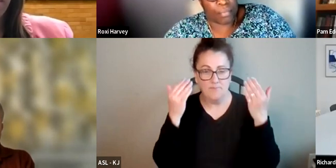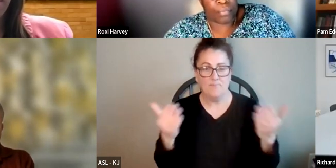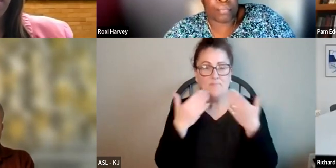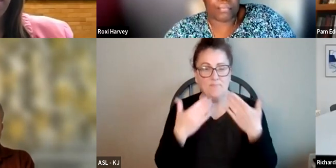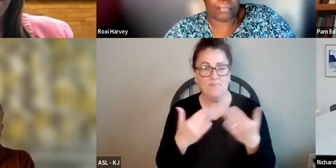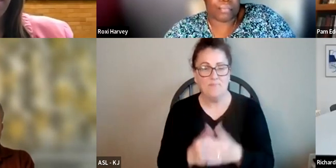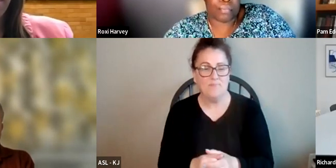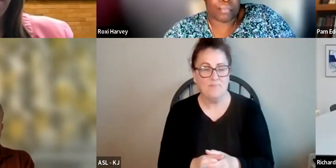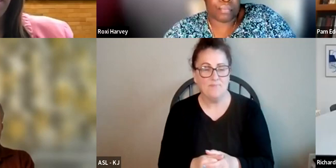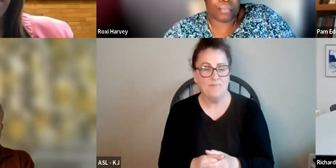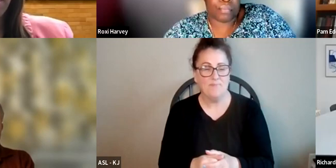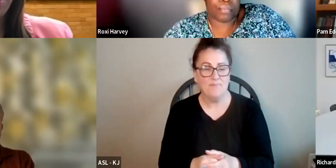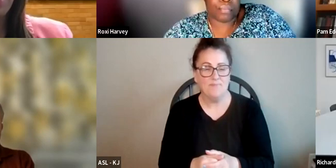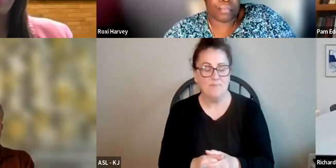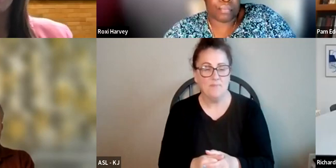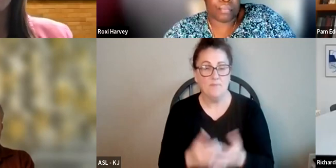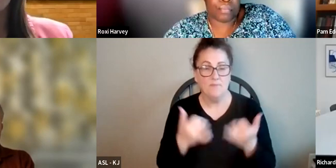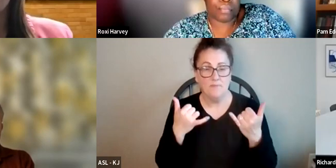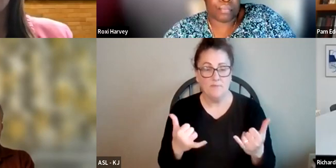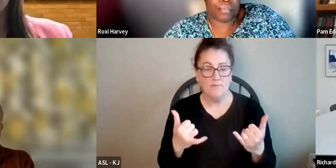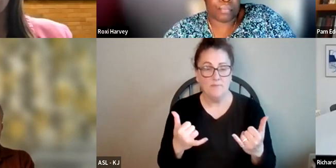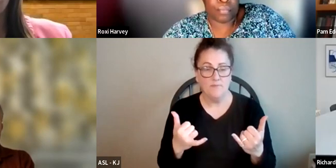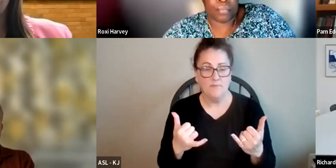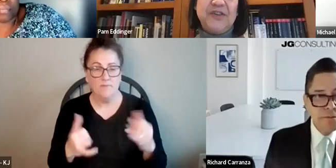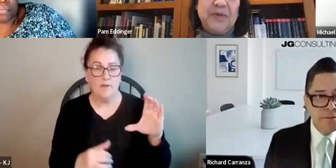much. Thank you very much. And now our